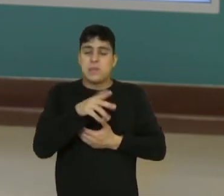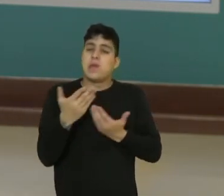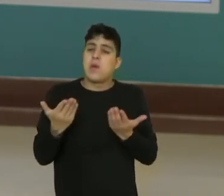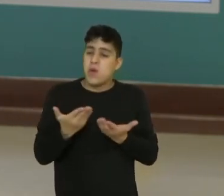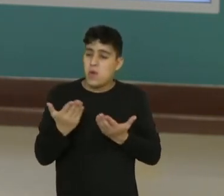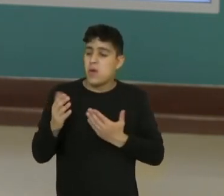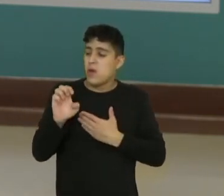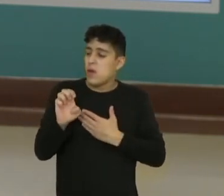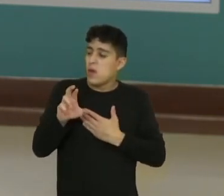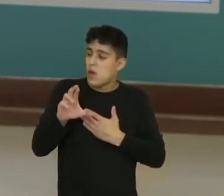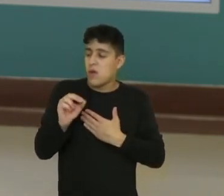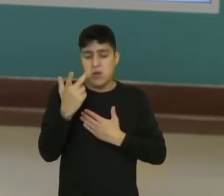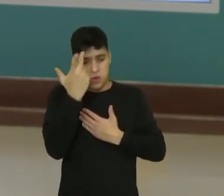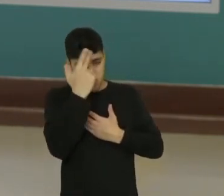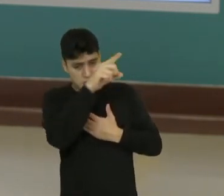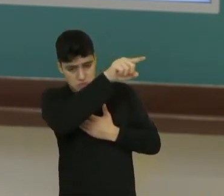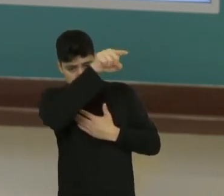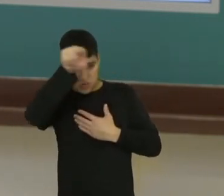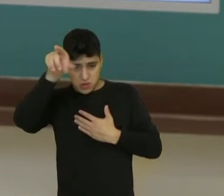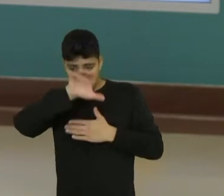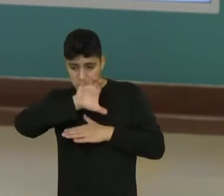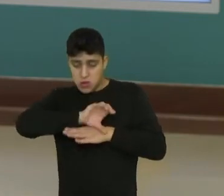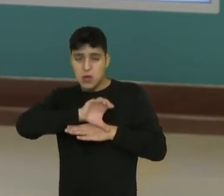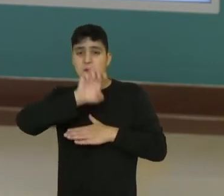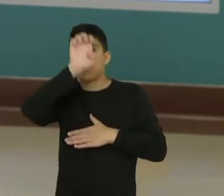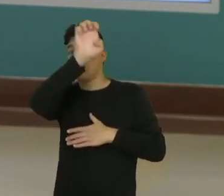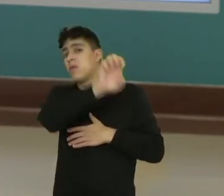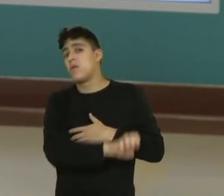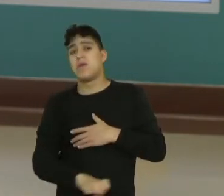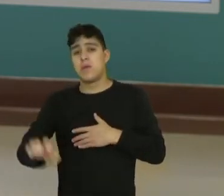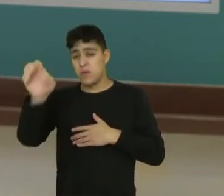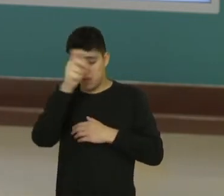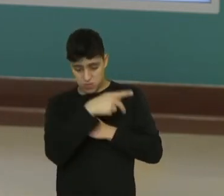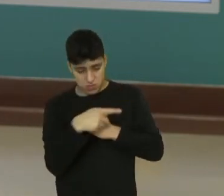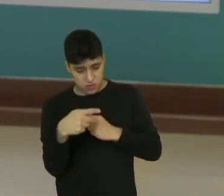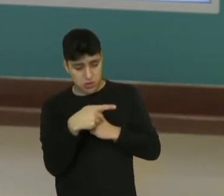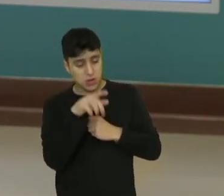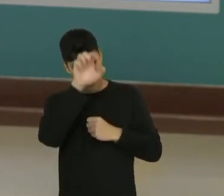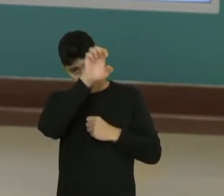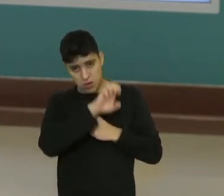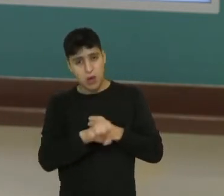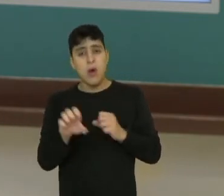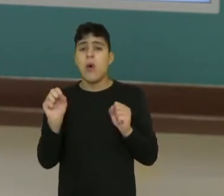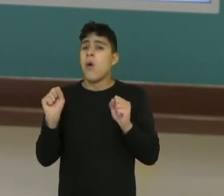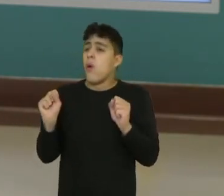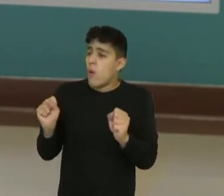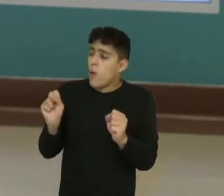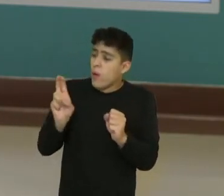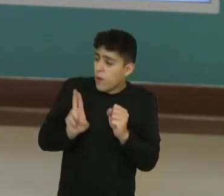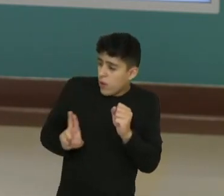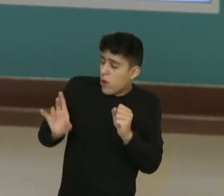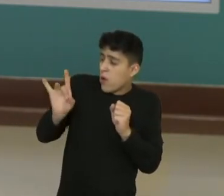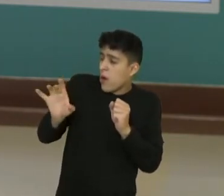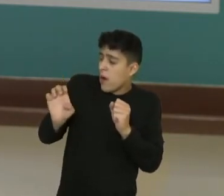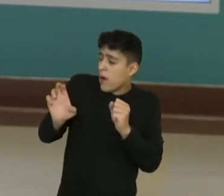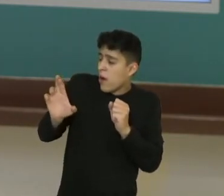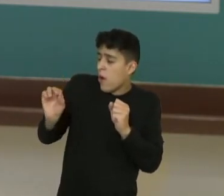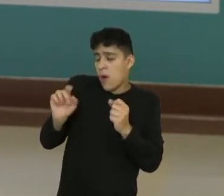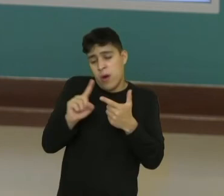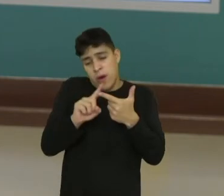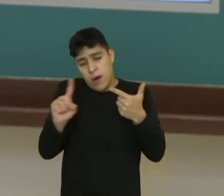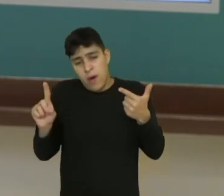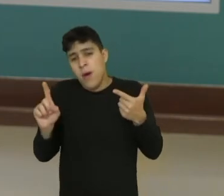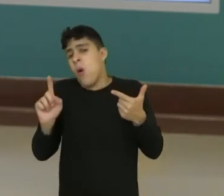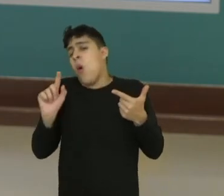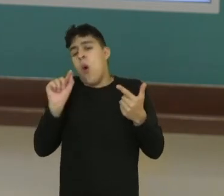moeda comum dentro do continente europeu, onde os países da Europa podem usar somente o euro, mas podem usar